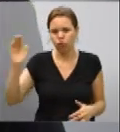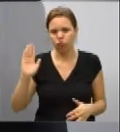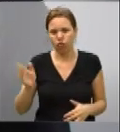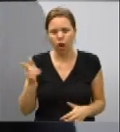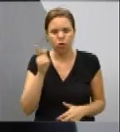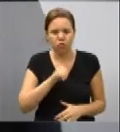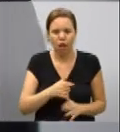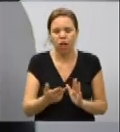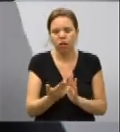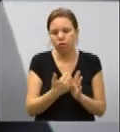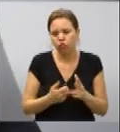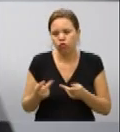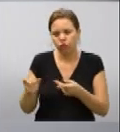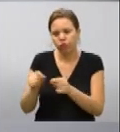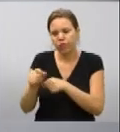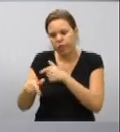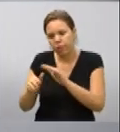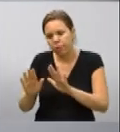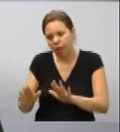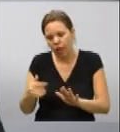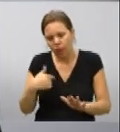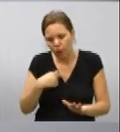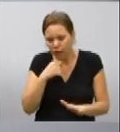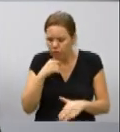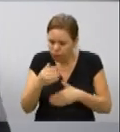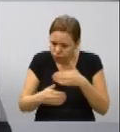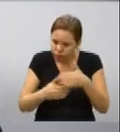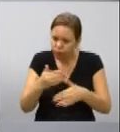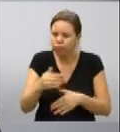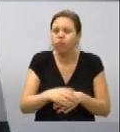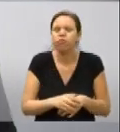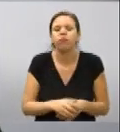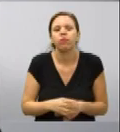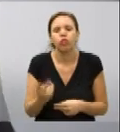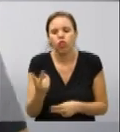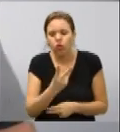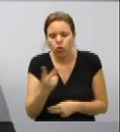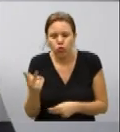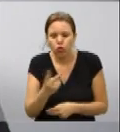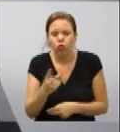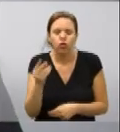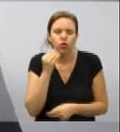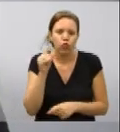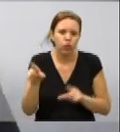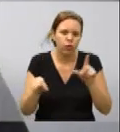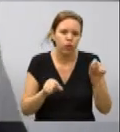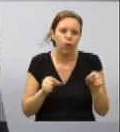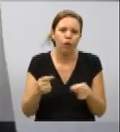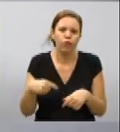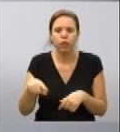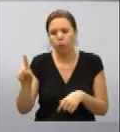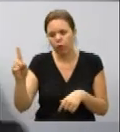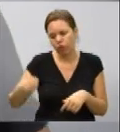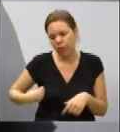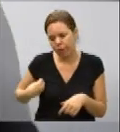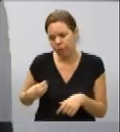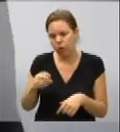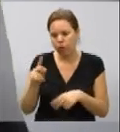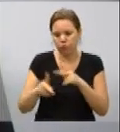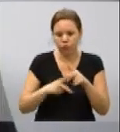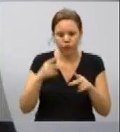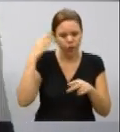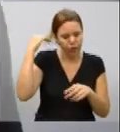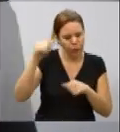vezes rola um convite assim deles, mas tem esses dois caminhos, você pode ir lá ou você pode ficar bem famoso e os caras vão atrás de você, que é